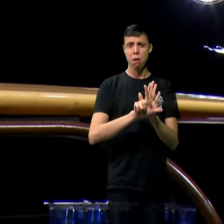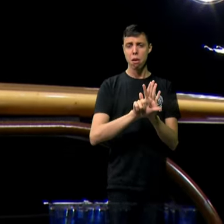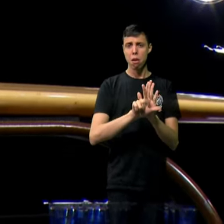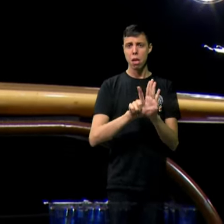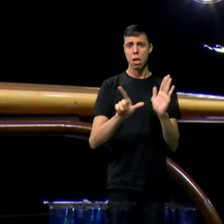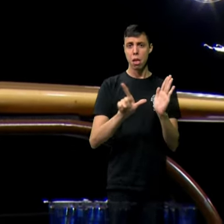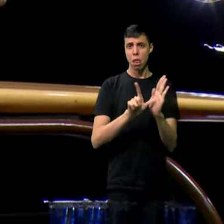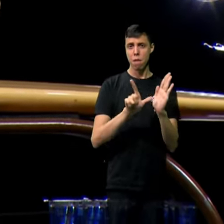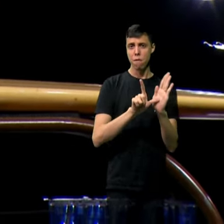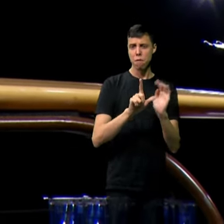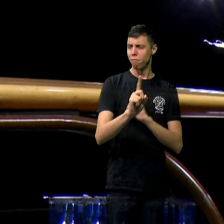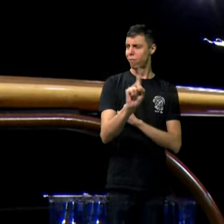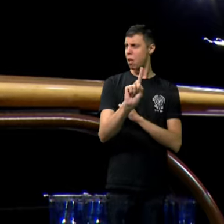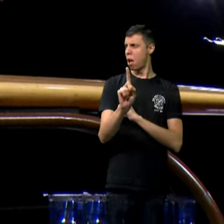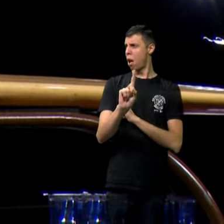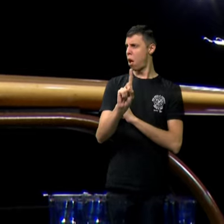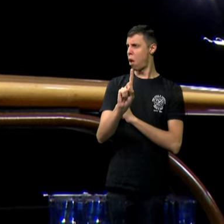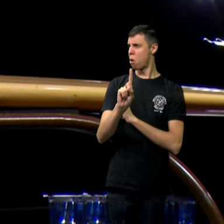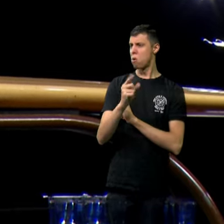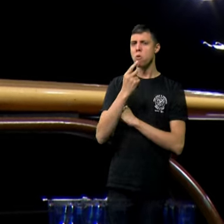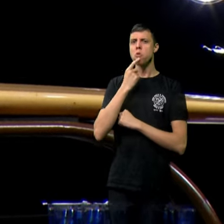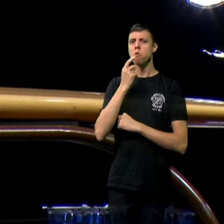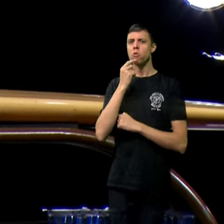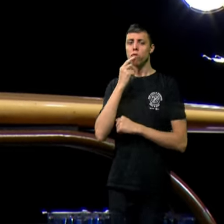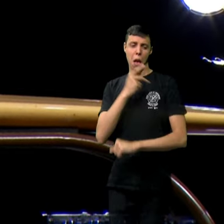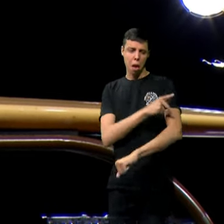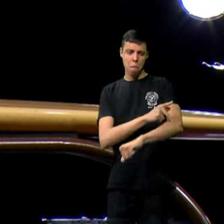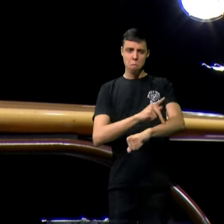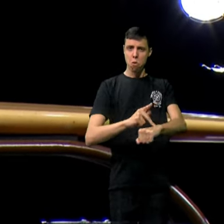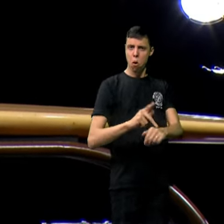vai no puro sangue